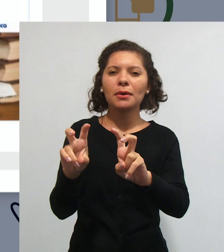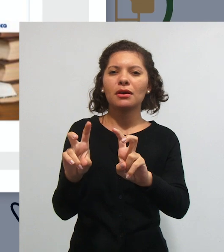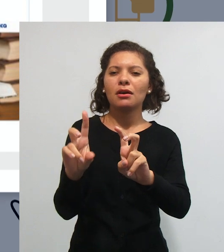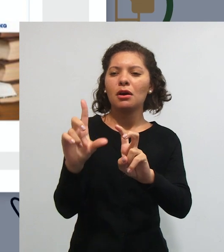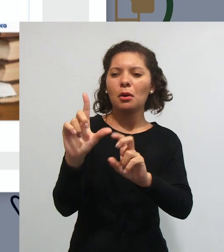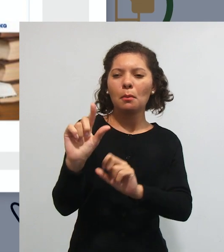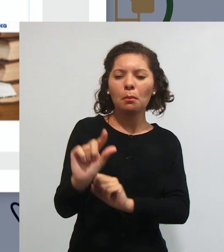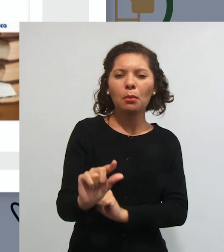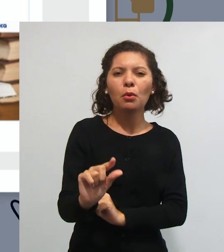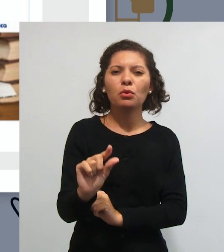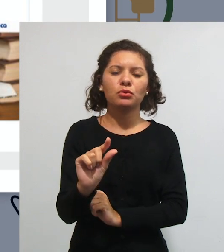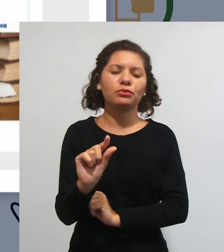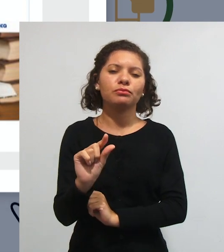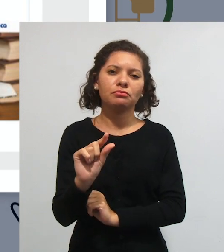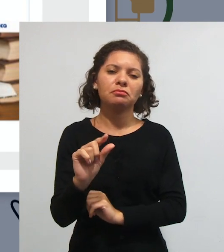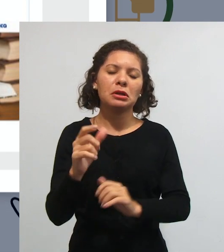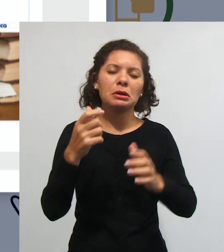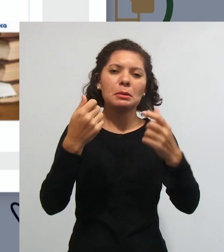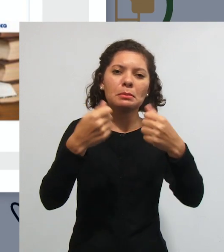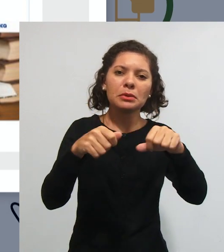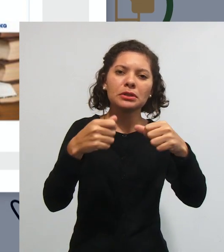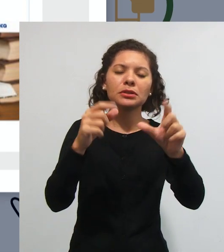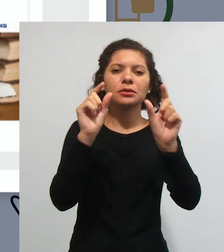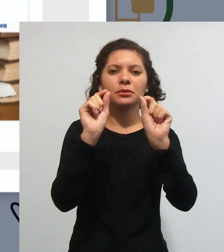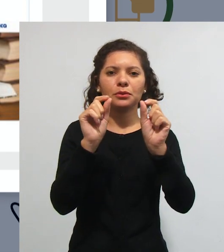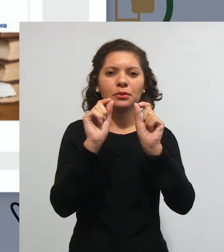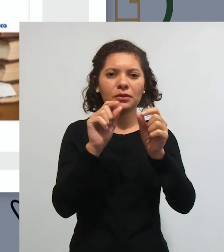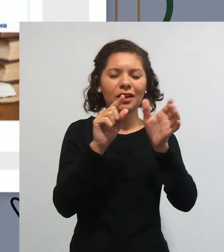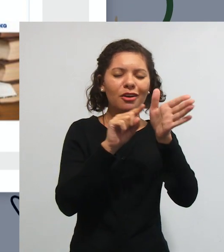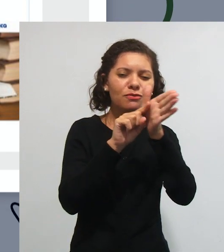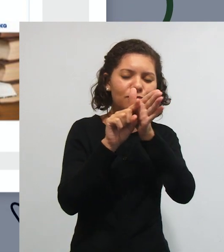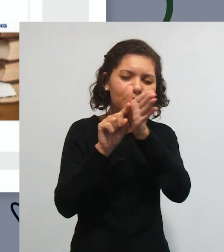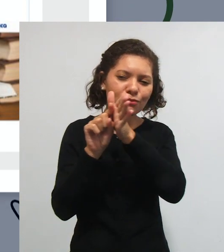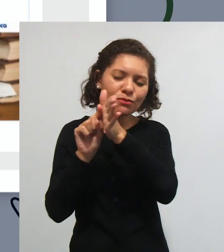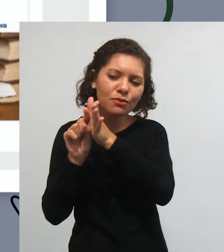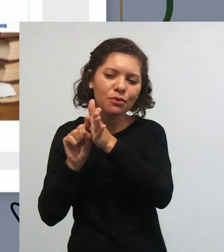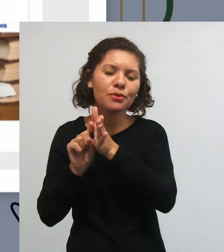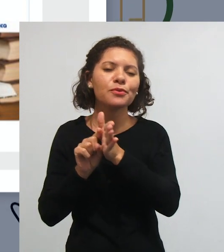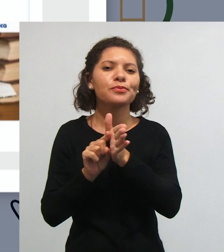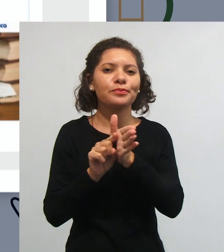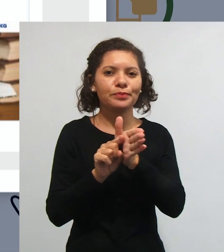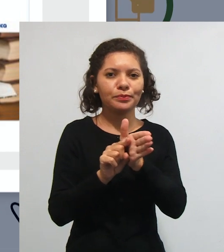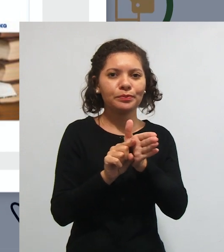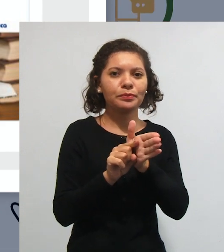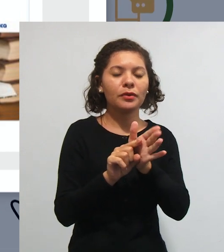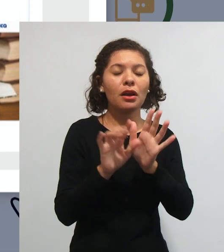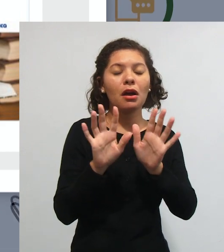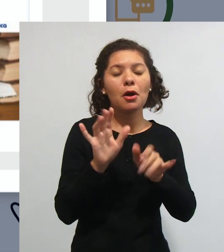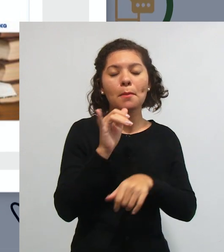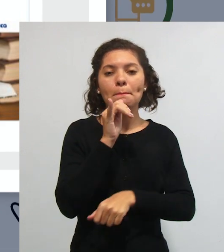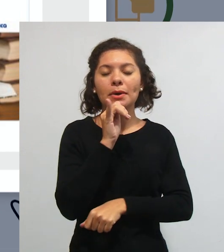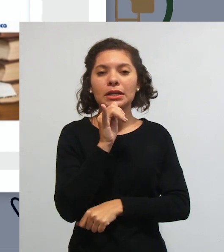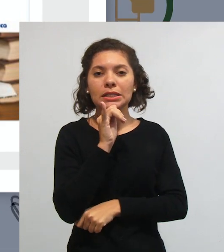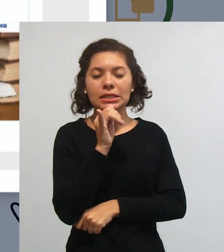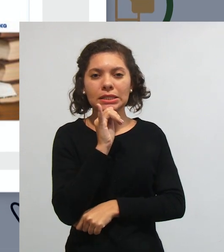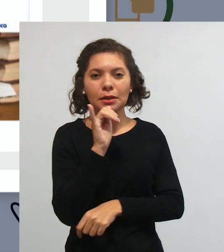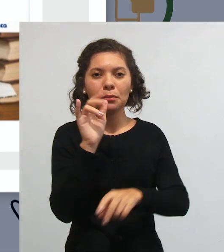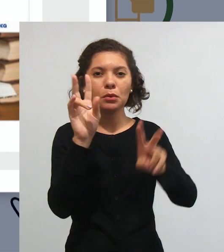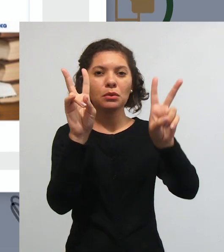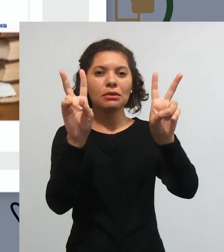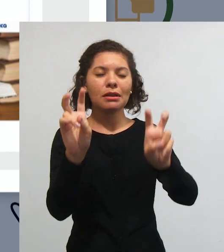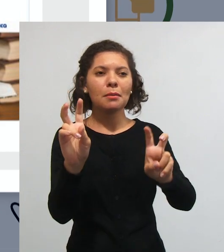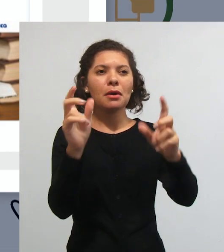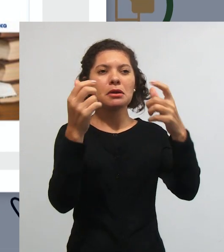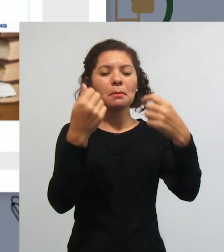o assunto e, portanto, precisa ser explorado. Ainda um tema, por exemplo, na área educacional que carece de